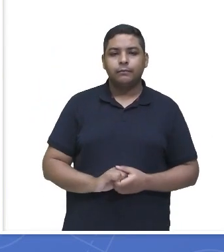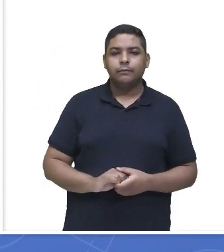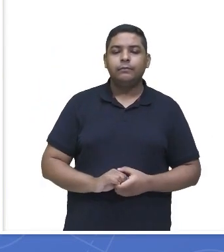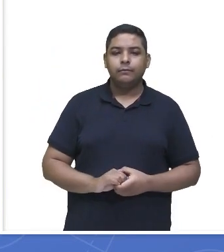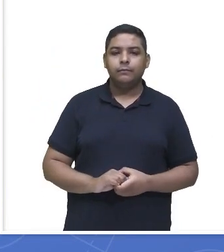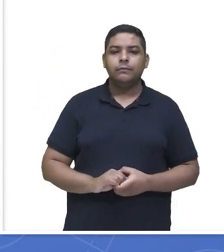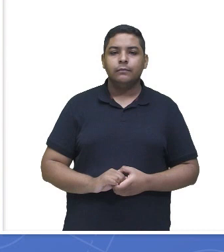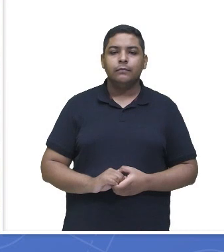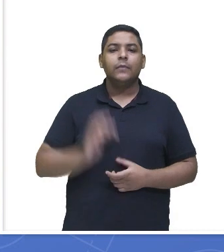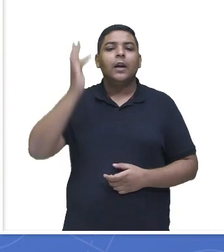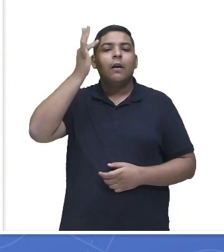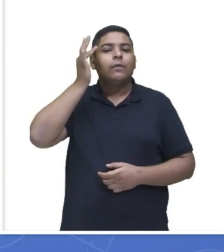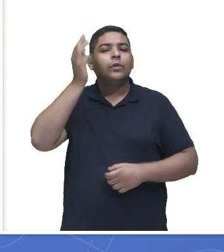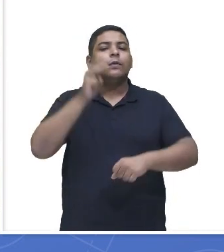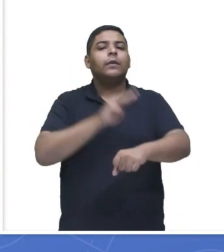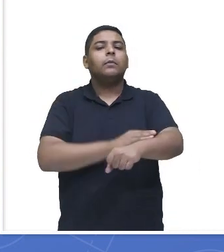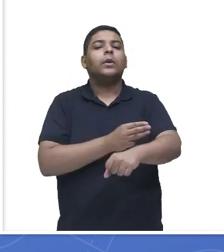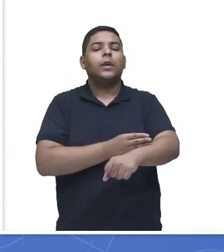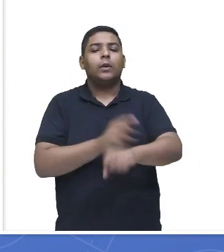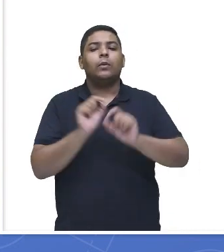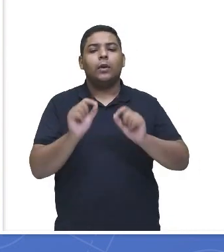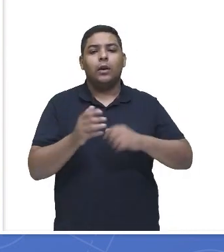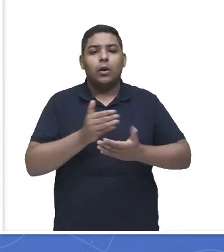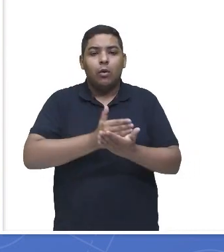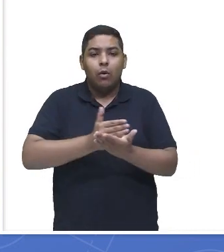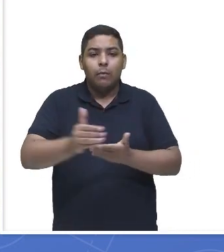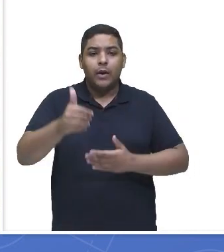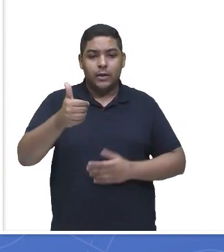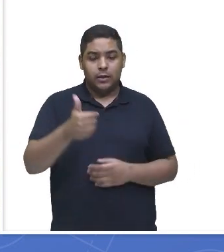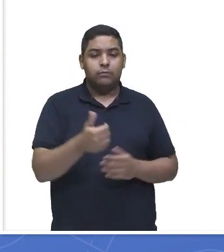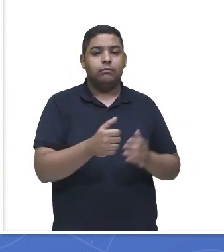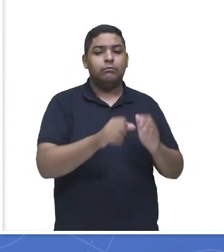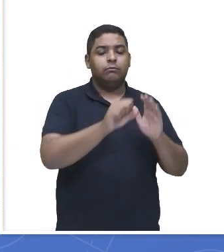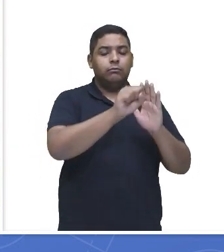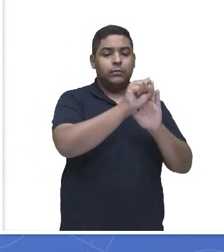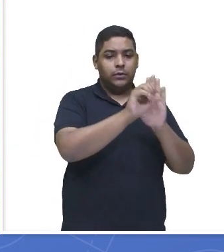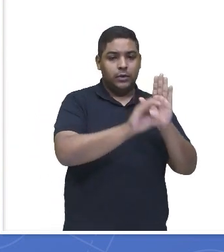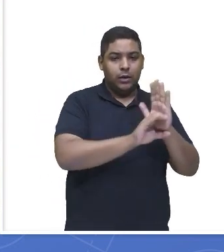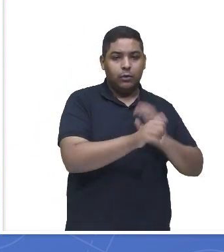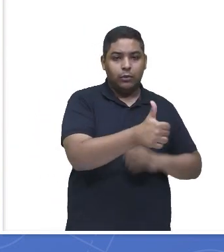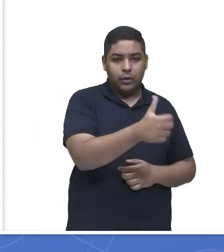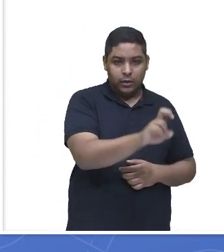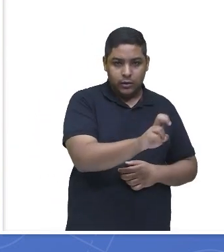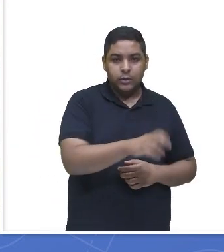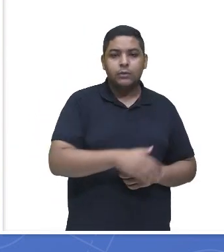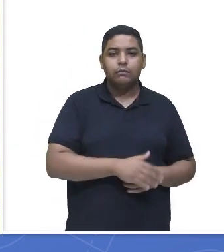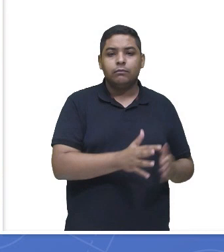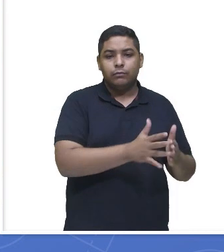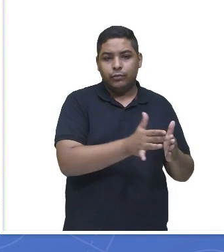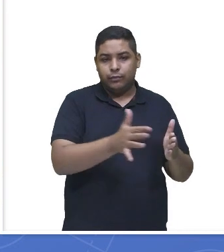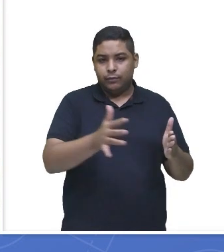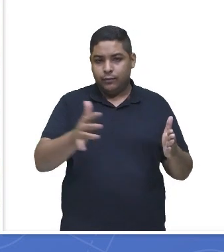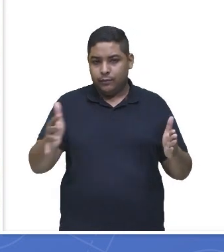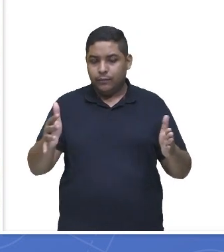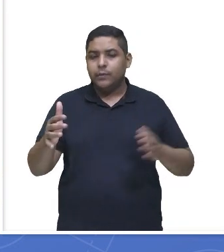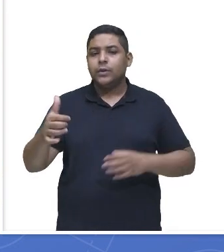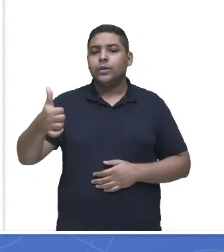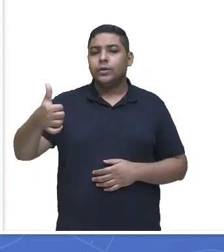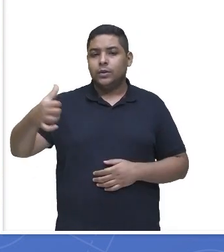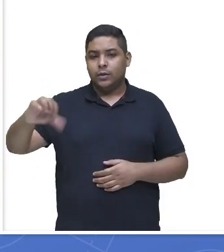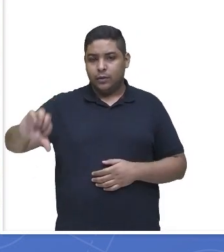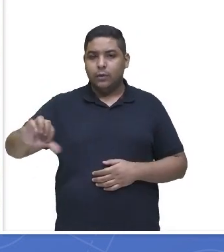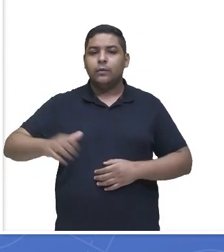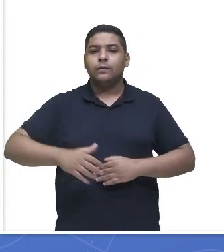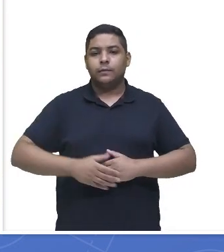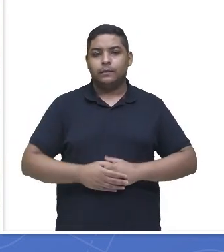comentários para nós, olha, a filosofia moderna começa no século XV, quando tem início a Idade Moderna, permanece até o século XIX, com